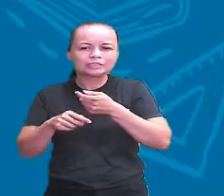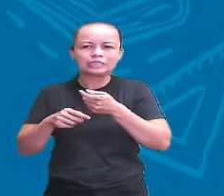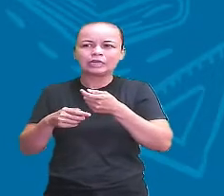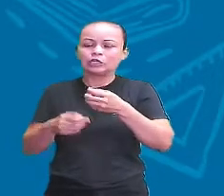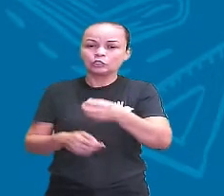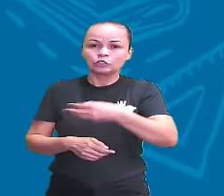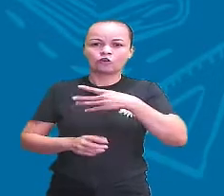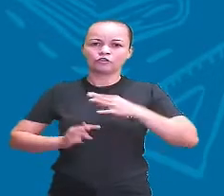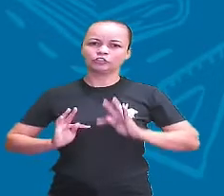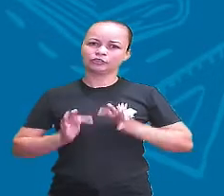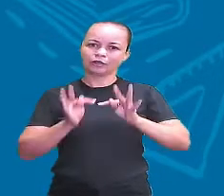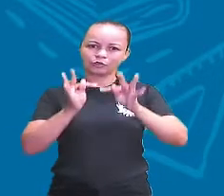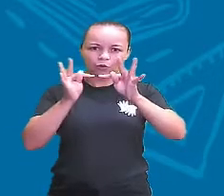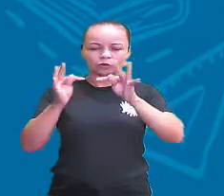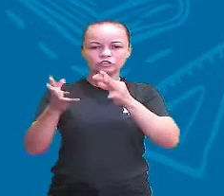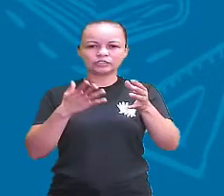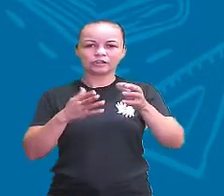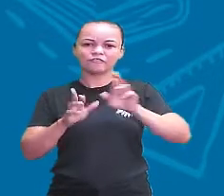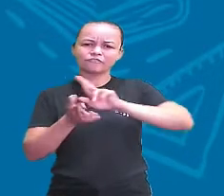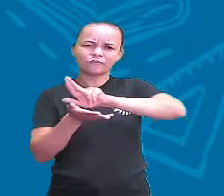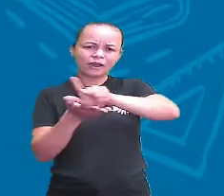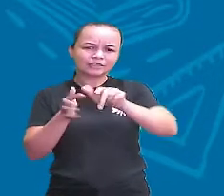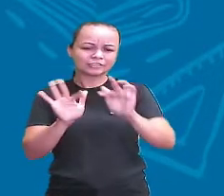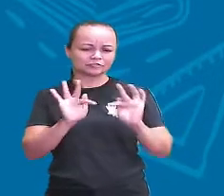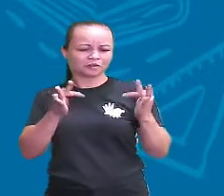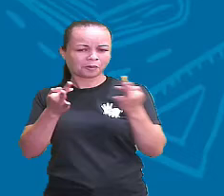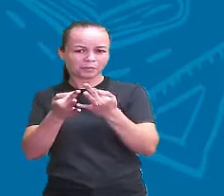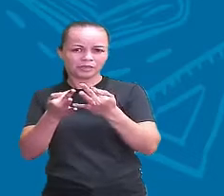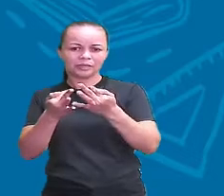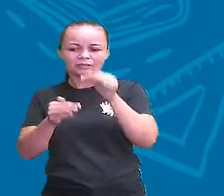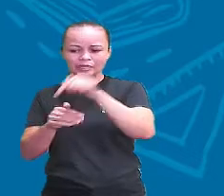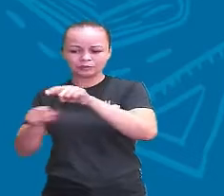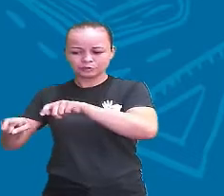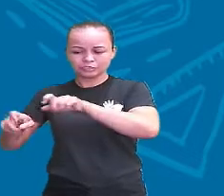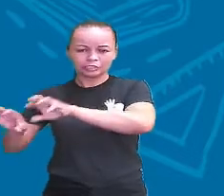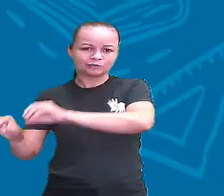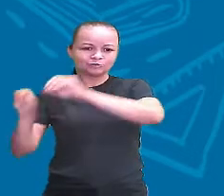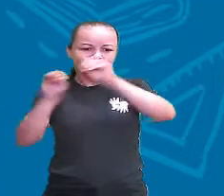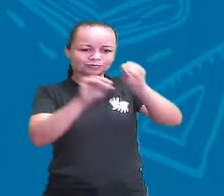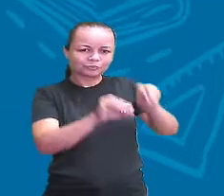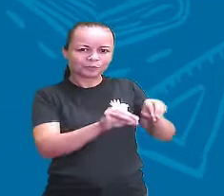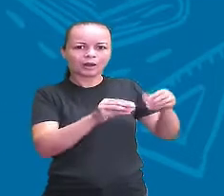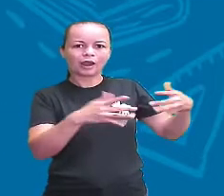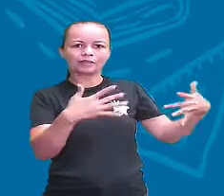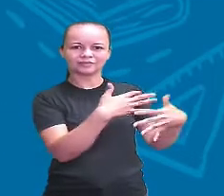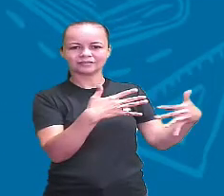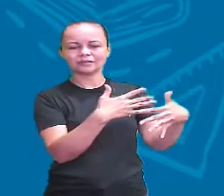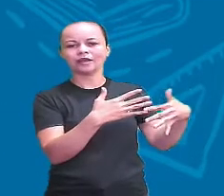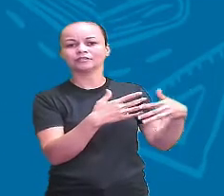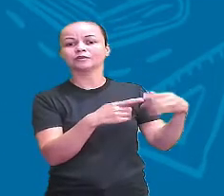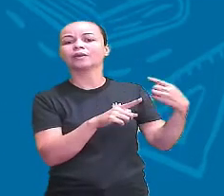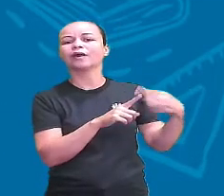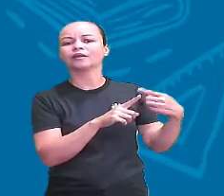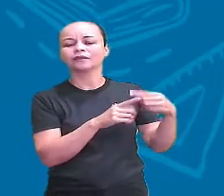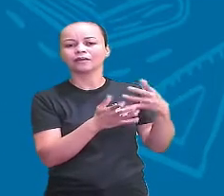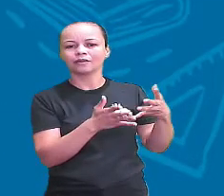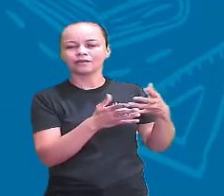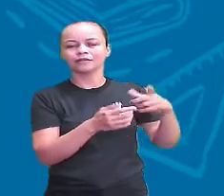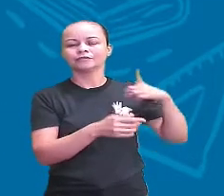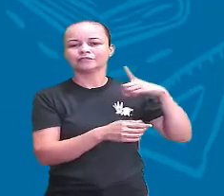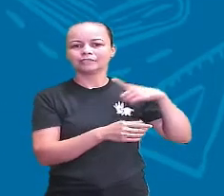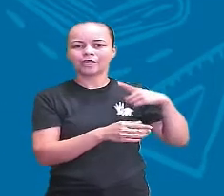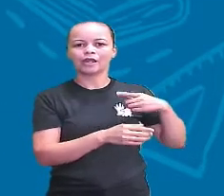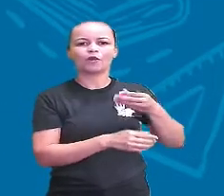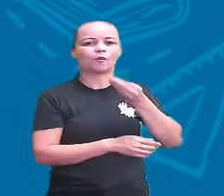tecnologias, muitas famílias decidiram migrar da zona rural para a zona urbana para poder ter mais oportunidades, tanto